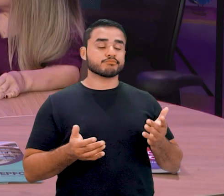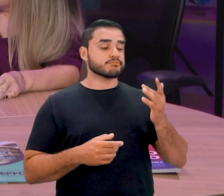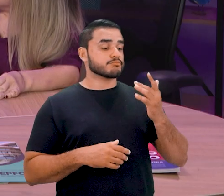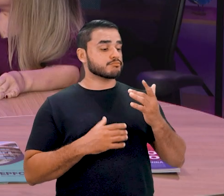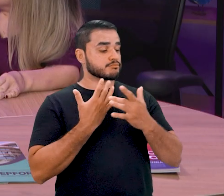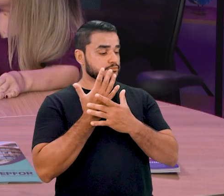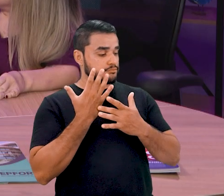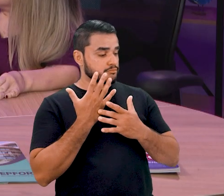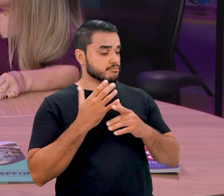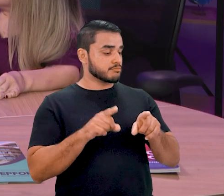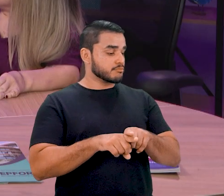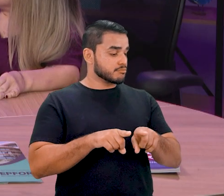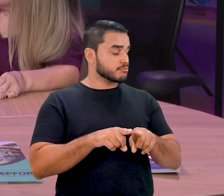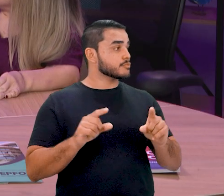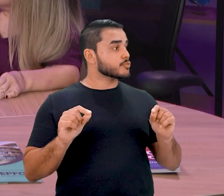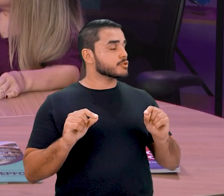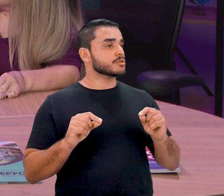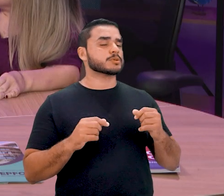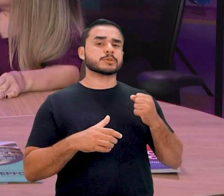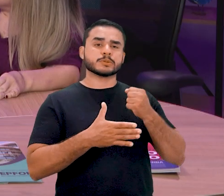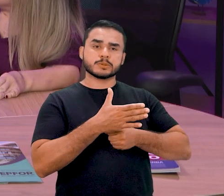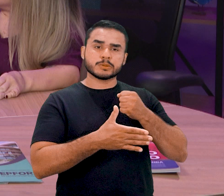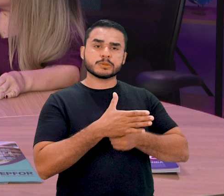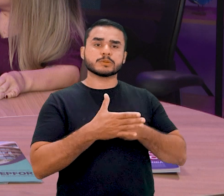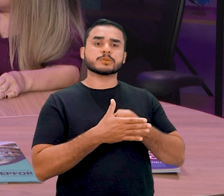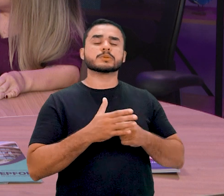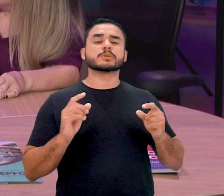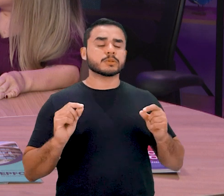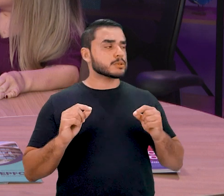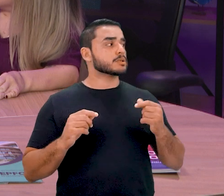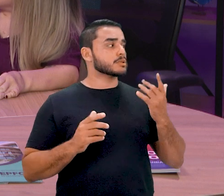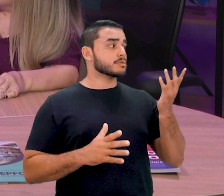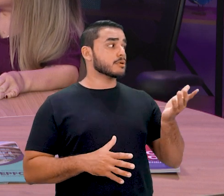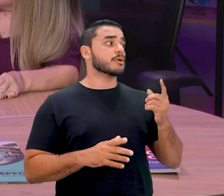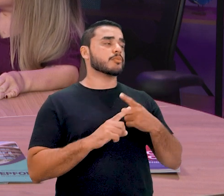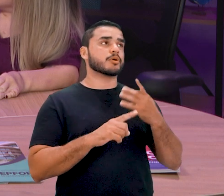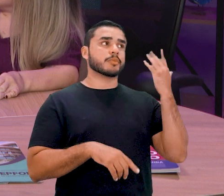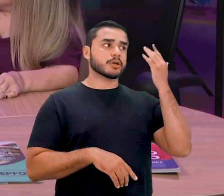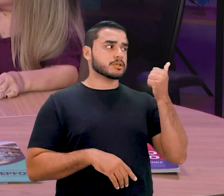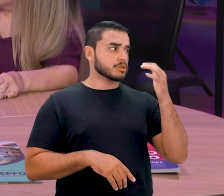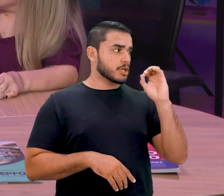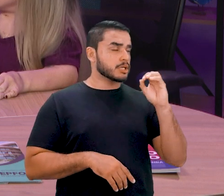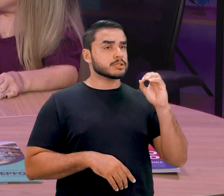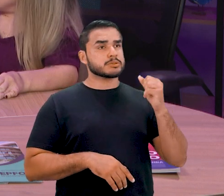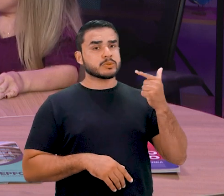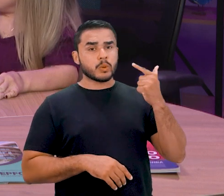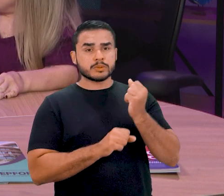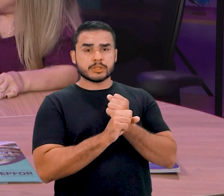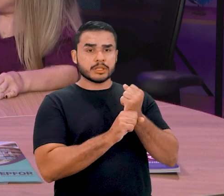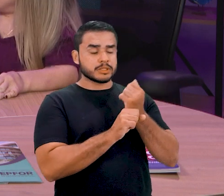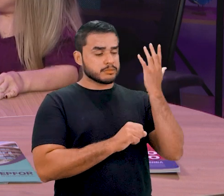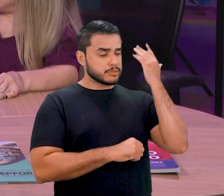deficiência. E a gente sabe que nas universidades, hoje até tem um pouquinho mais, mas há 10, 12 anos atrás, 15 anos